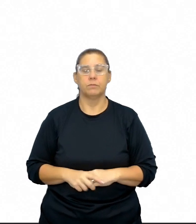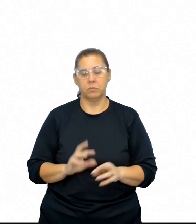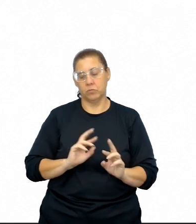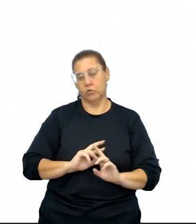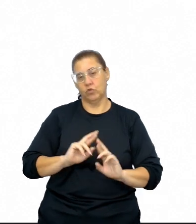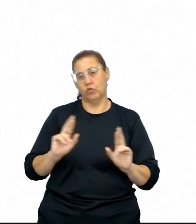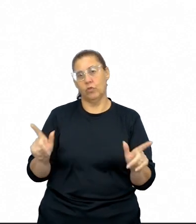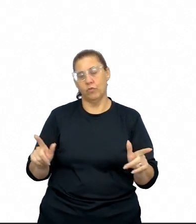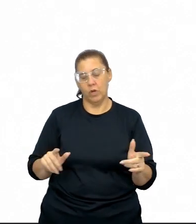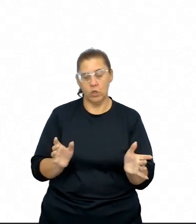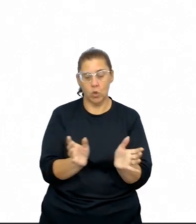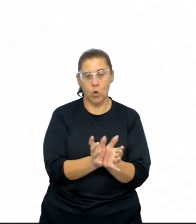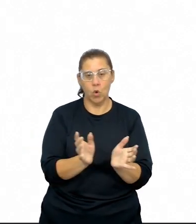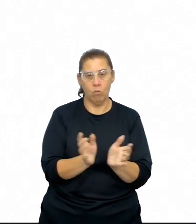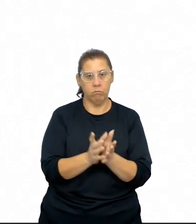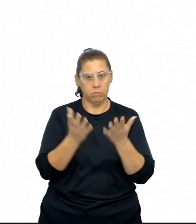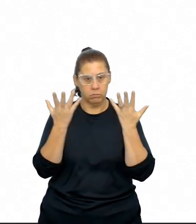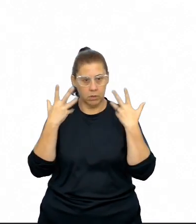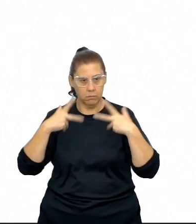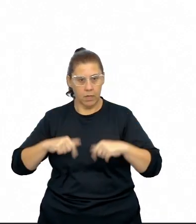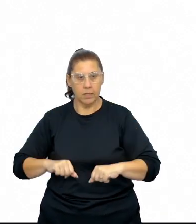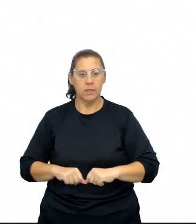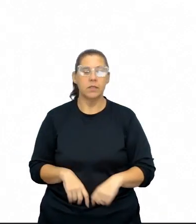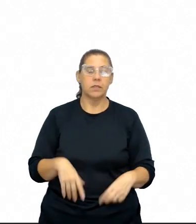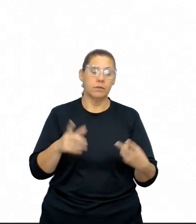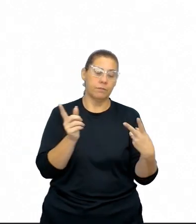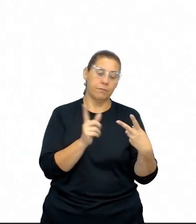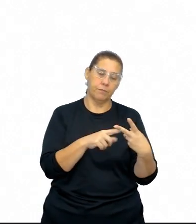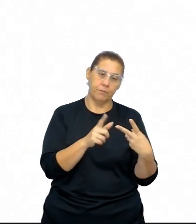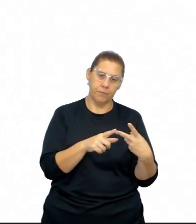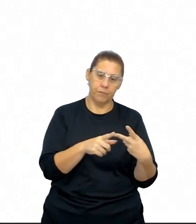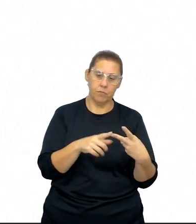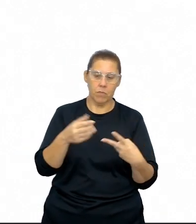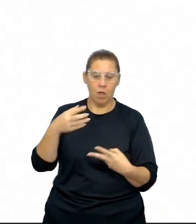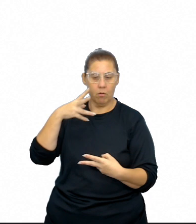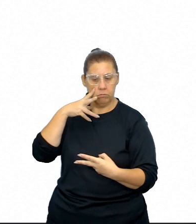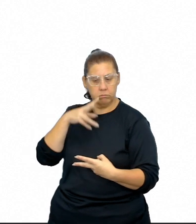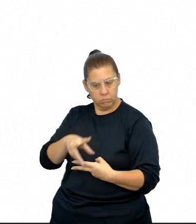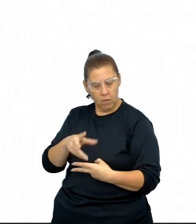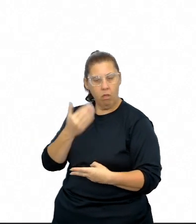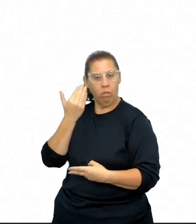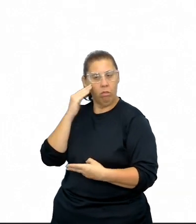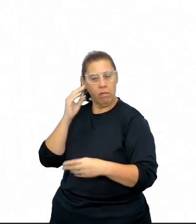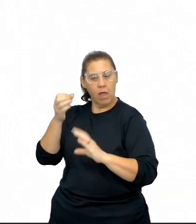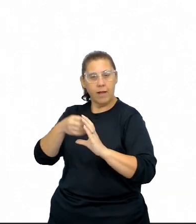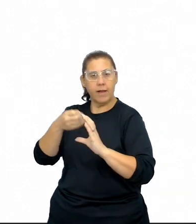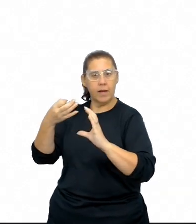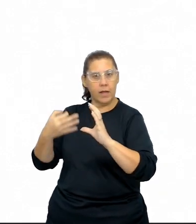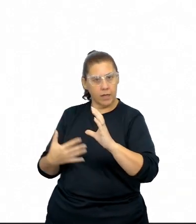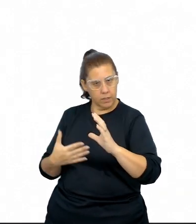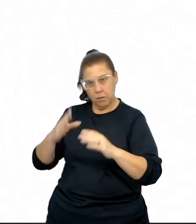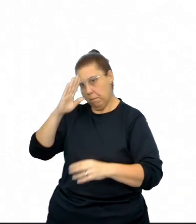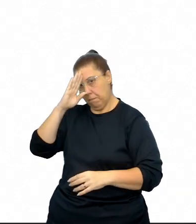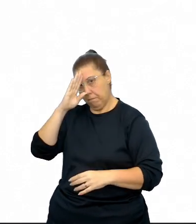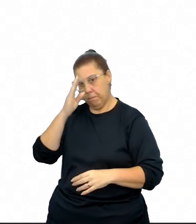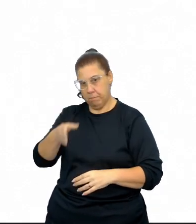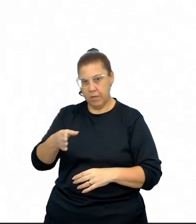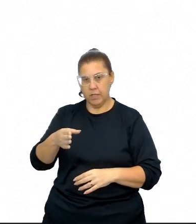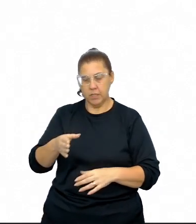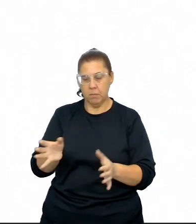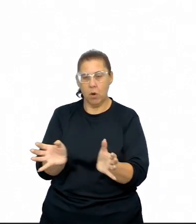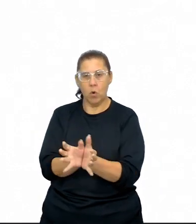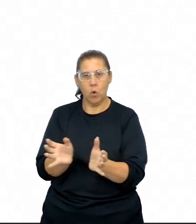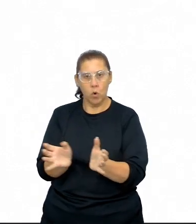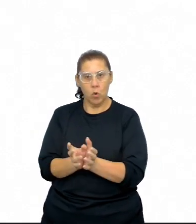diferentes grupos de animais. A segunda habilidade tem a proposta de reconhecer as características dos principais filos do